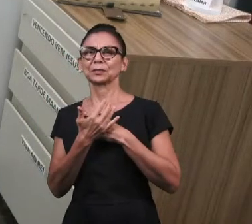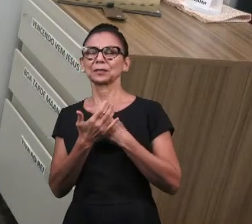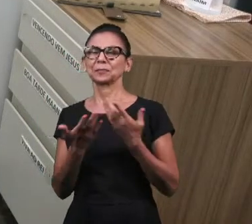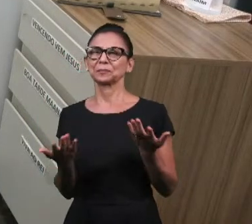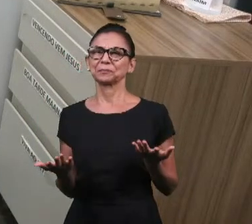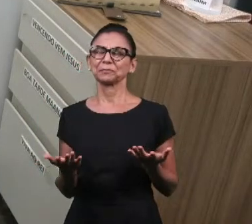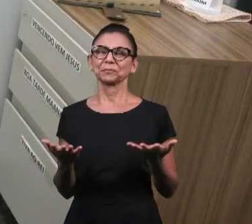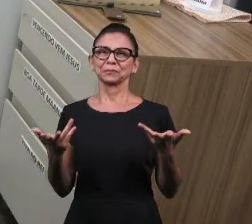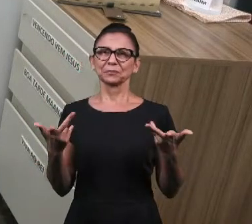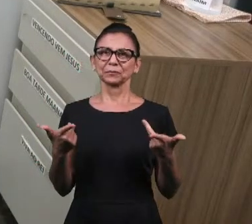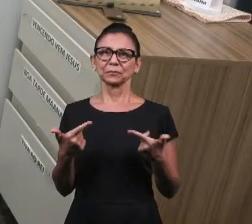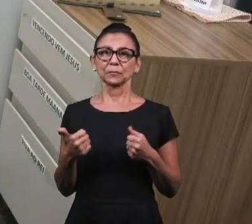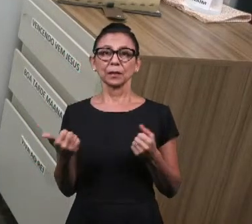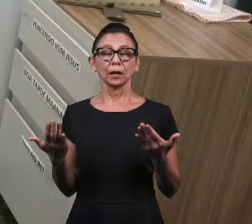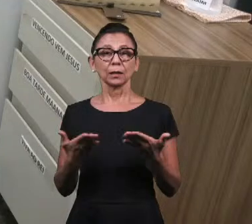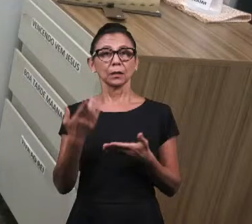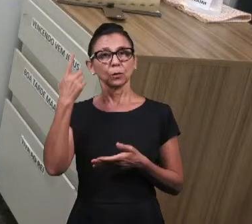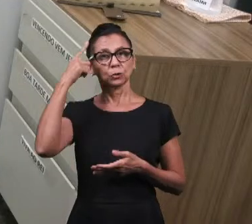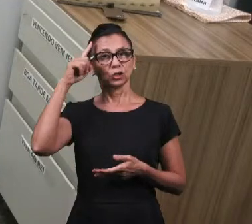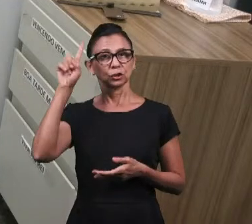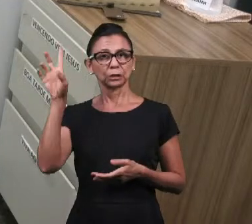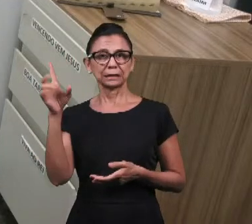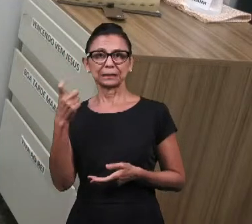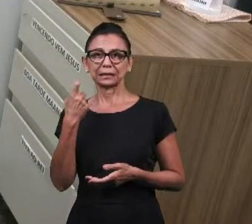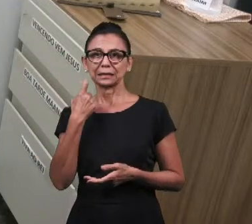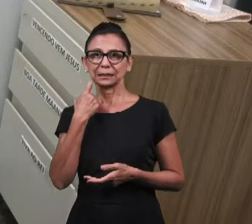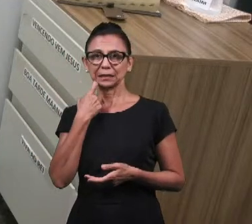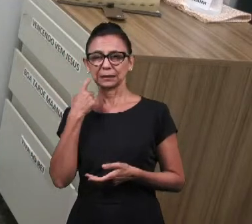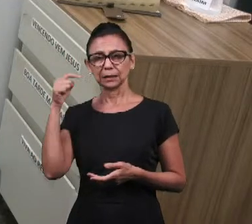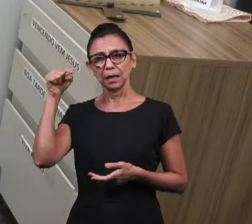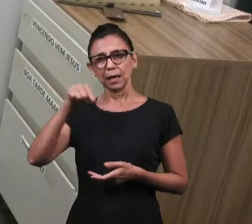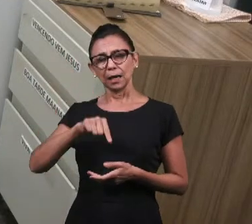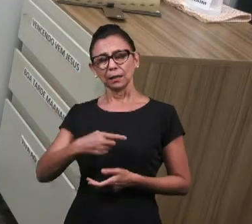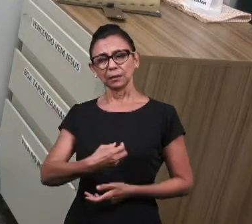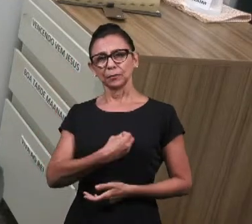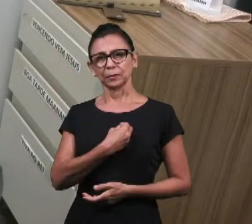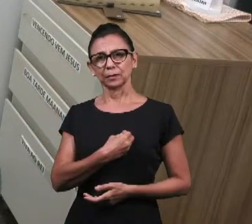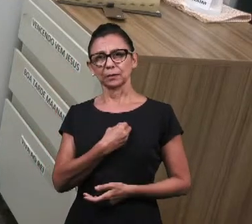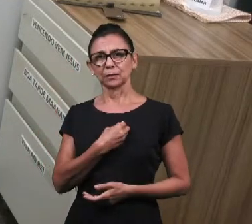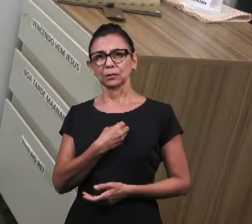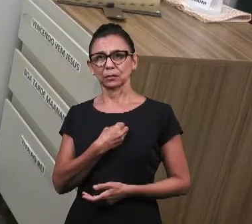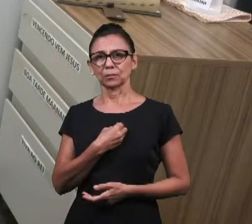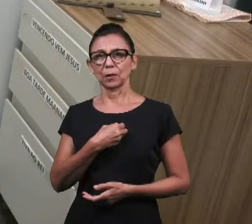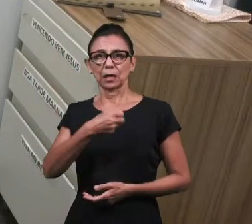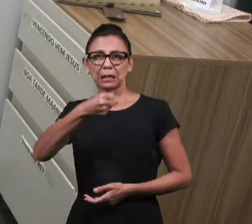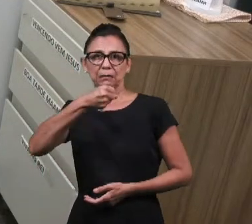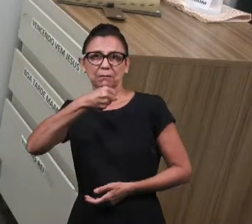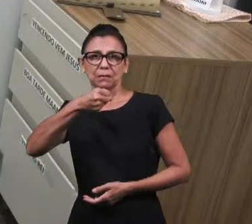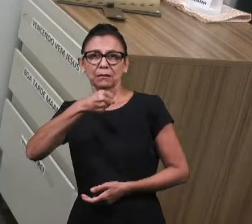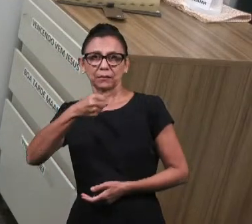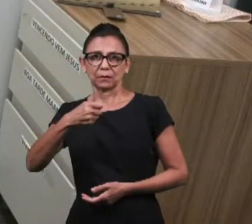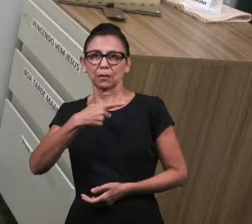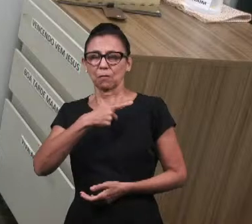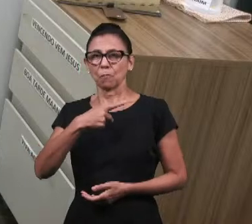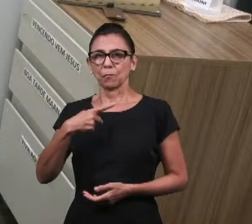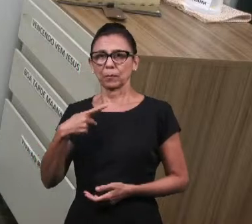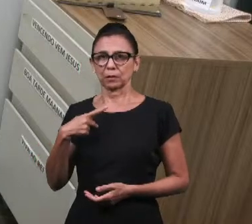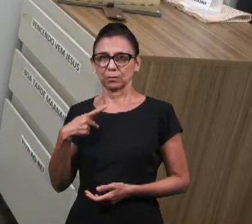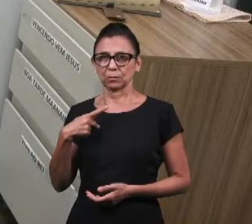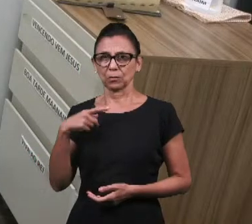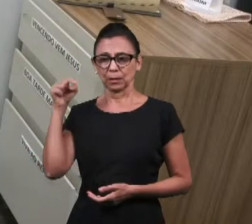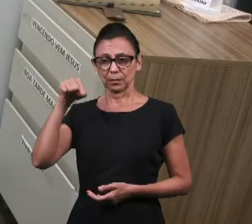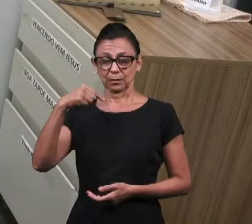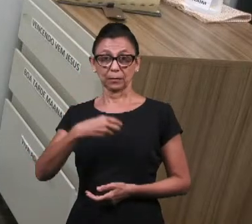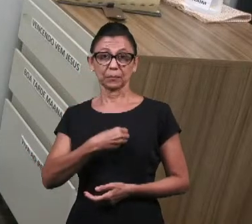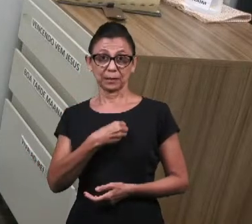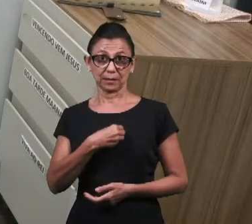maravilhoso. Hoje é sexta-feira e aqui no nosso pré-culto vamos conversar com mais um pastor que inclusive já está aqui conosco em